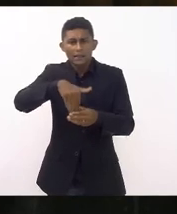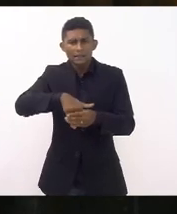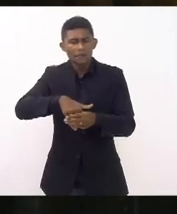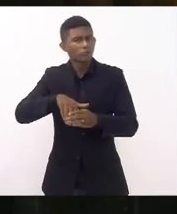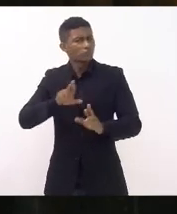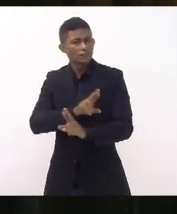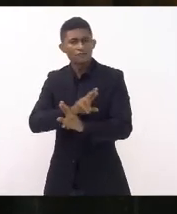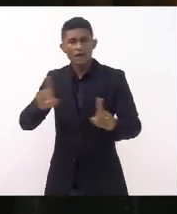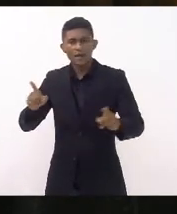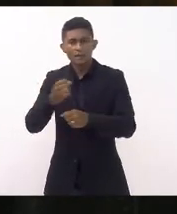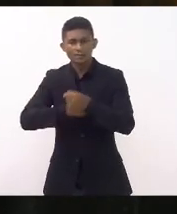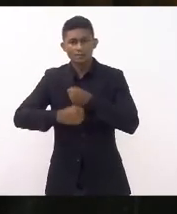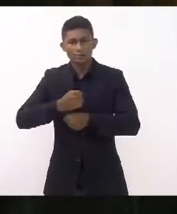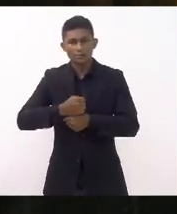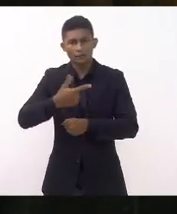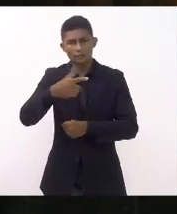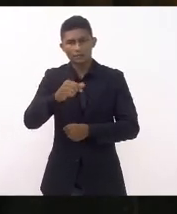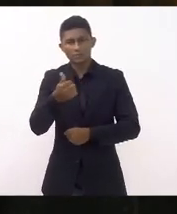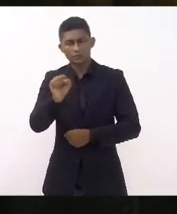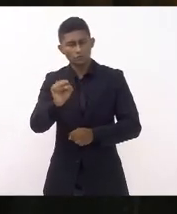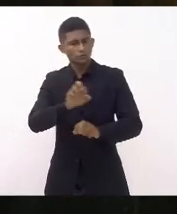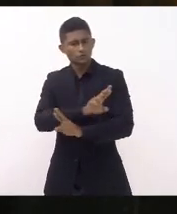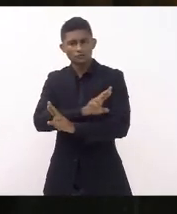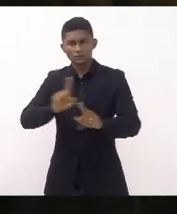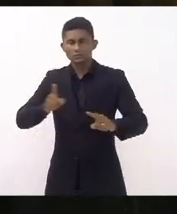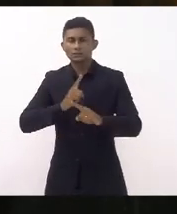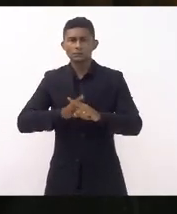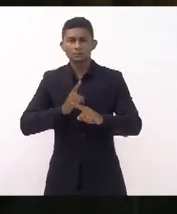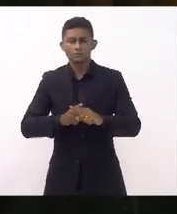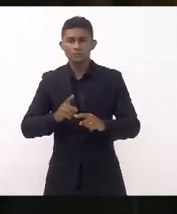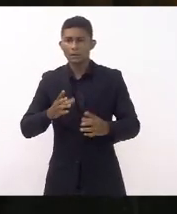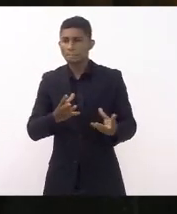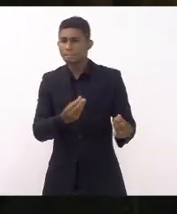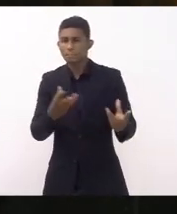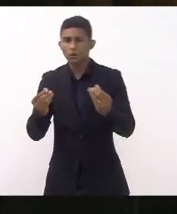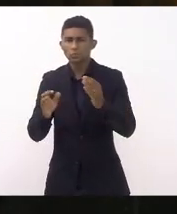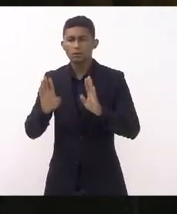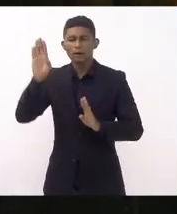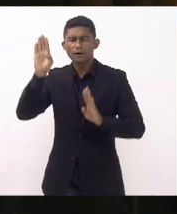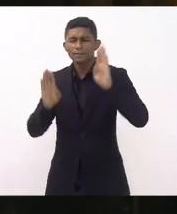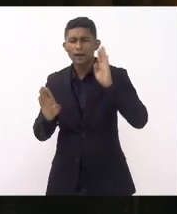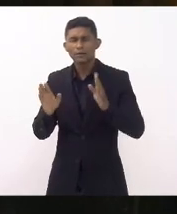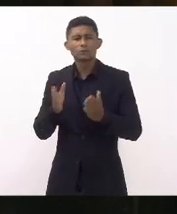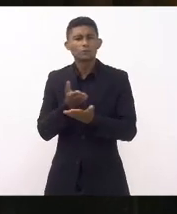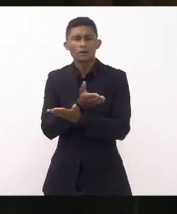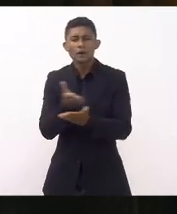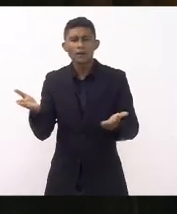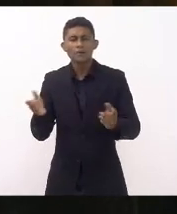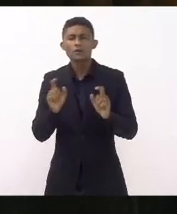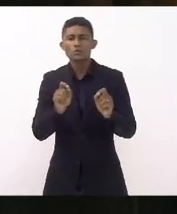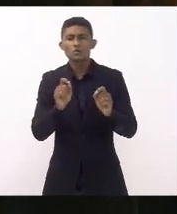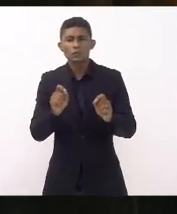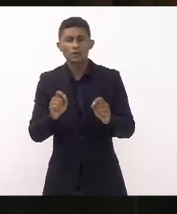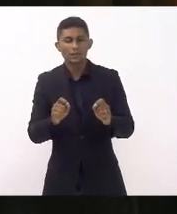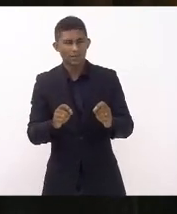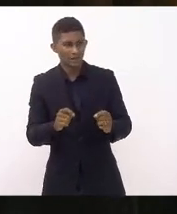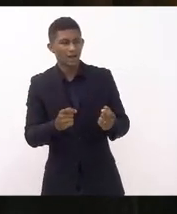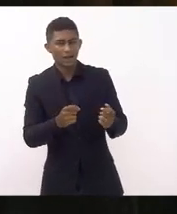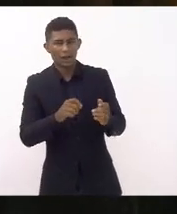em 2018, quando muitos candidatos surfaram na onda